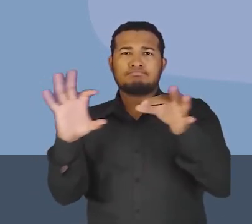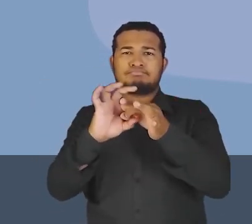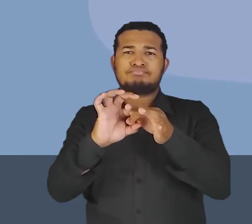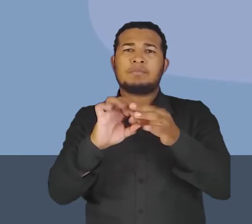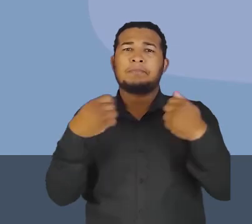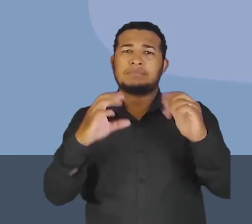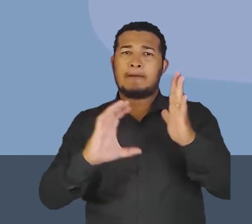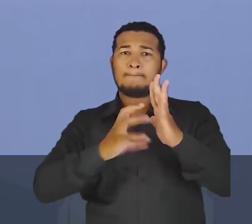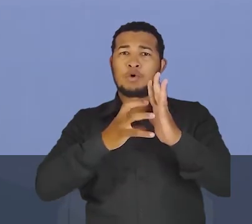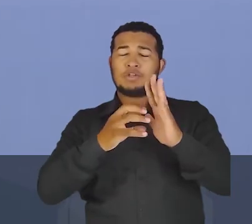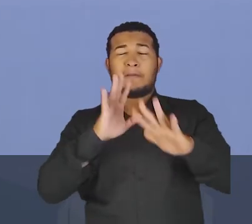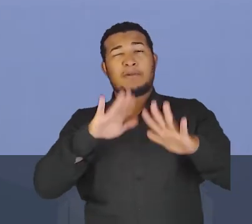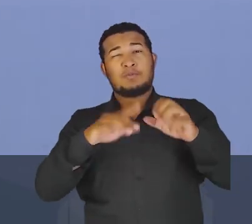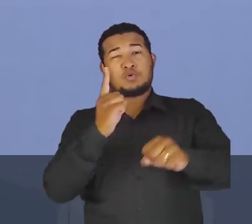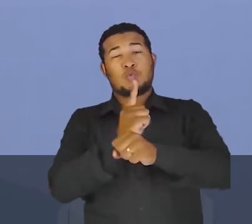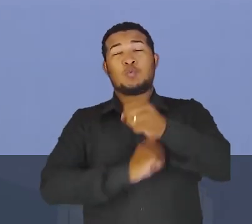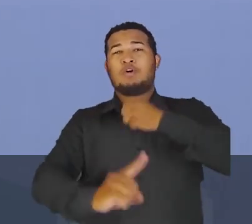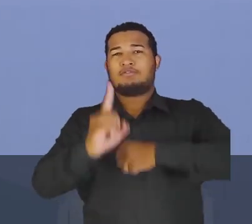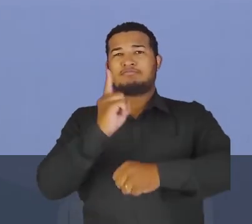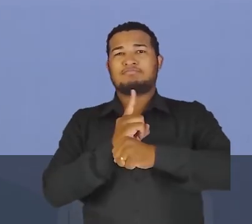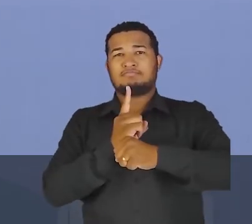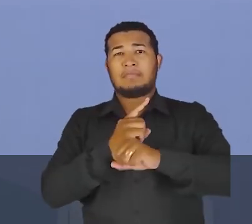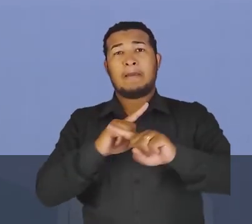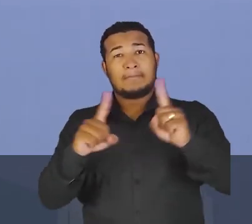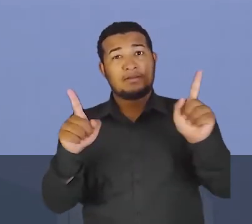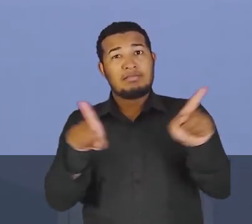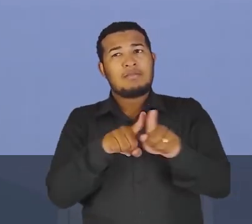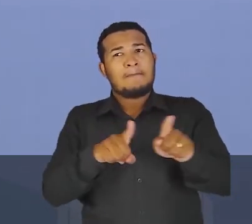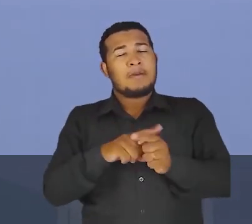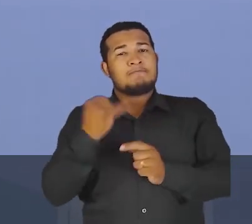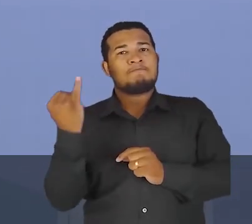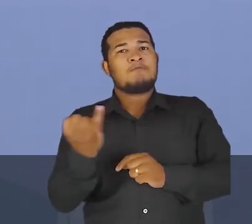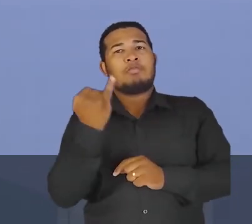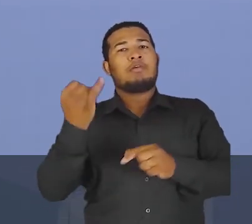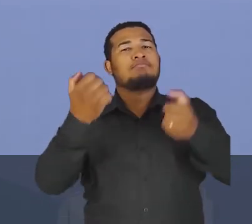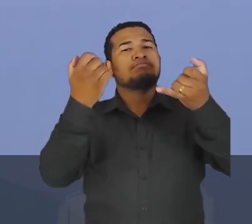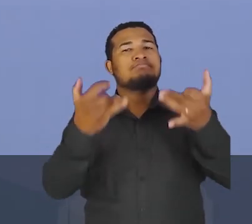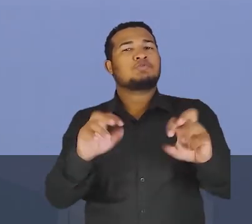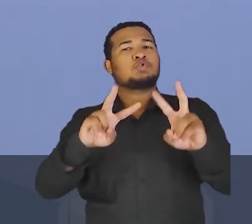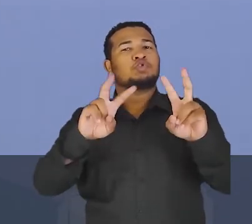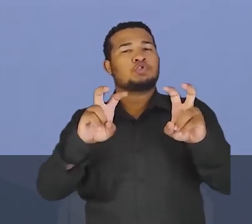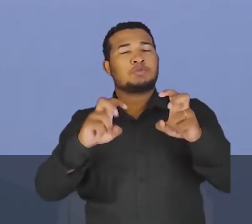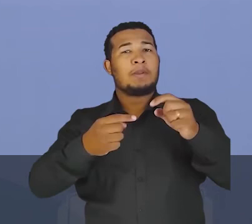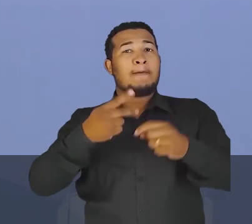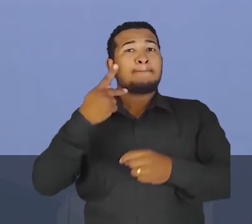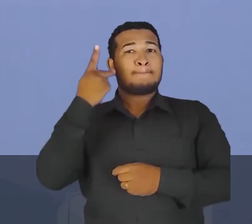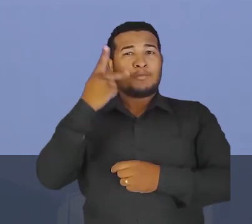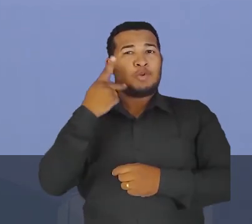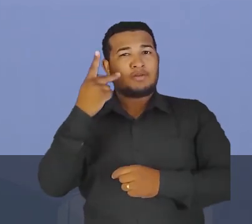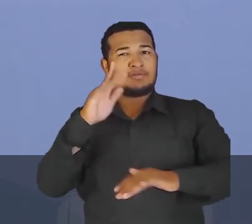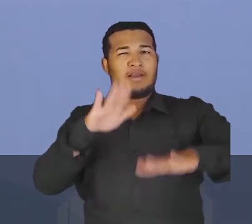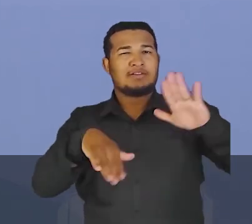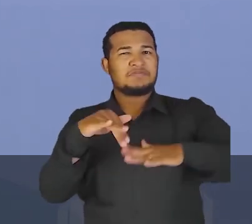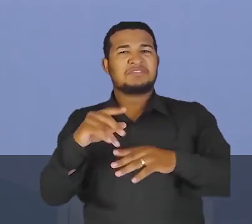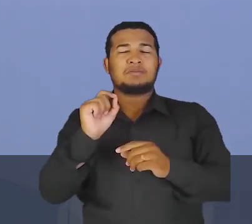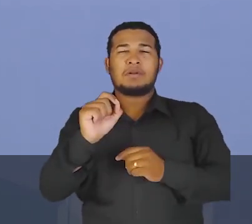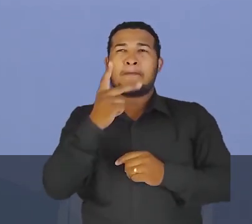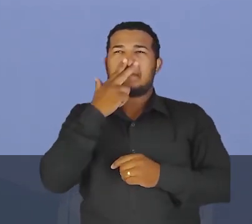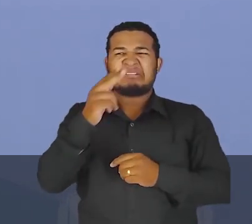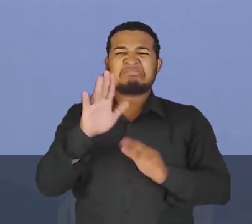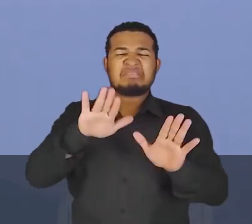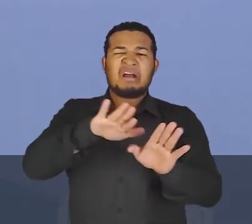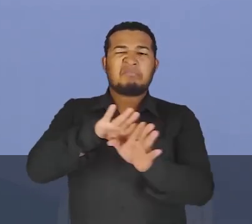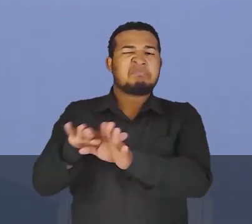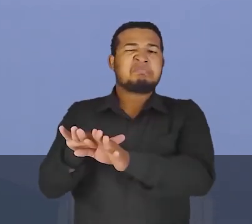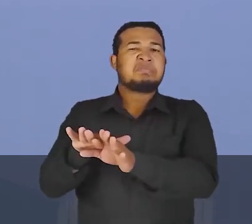ano antes da eleição. Então, esse aqui é um ponto importante falar também, que quando a gente fala de política, muitas vezes a gente deixa essa parte um pouco de lado, a